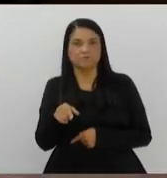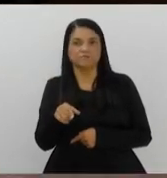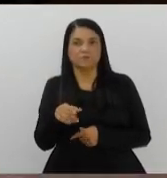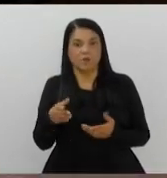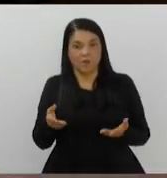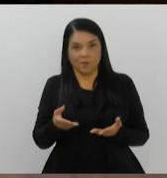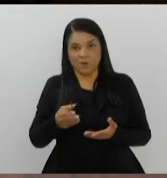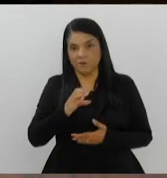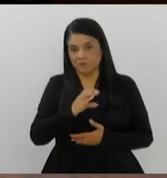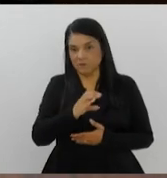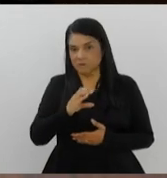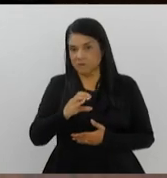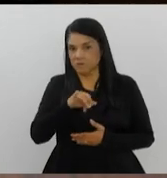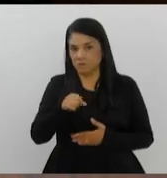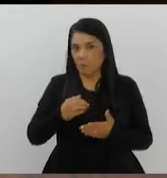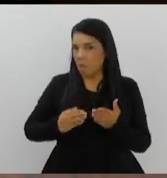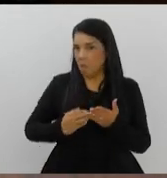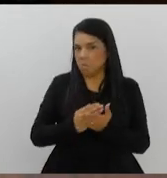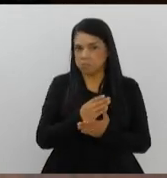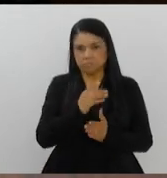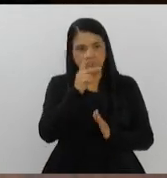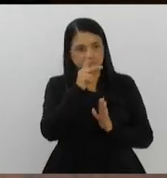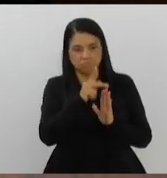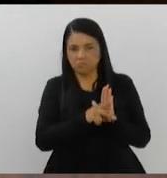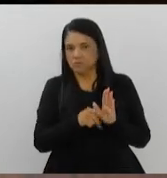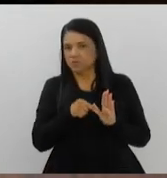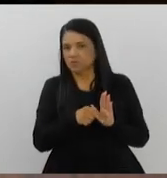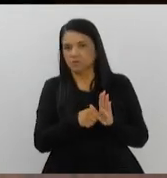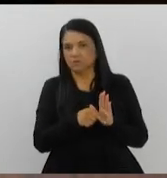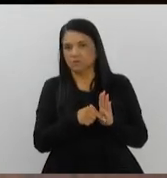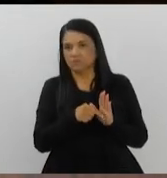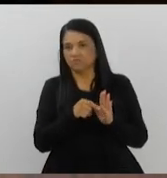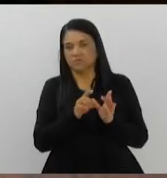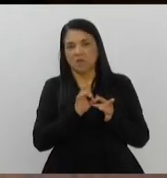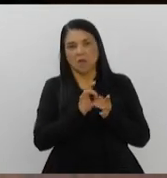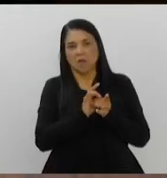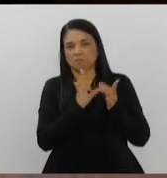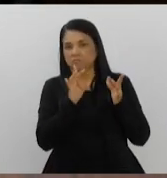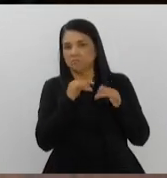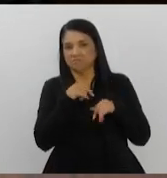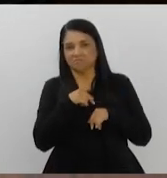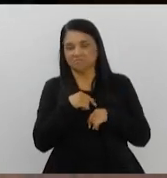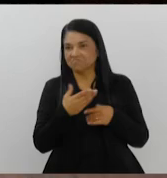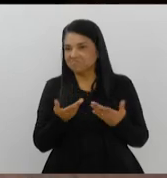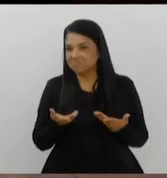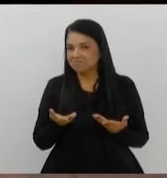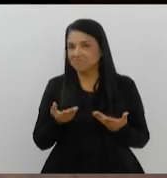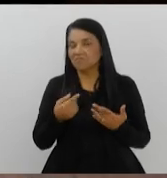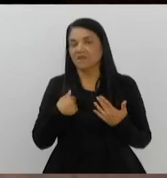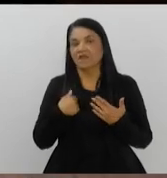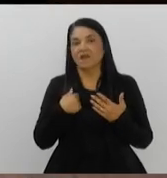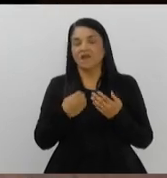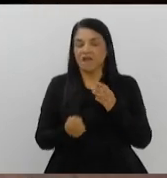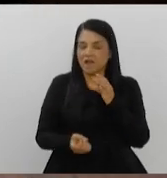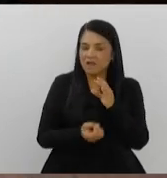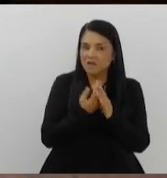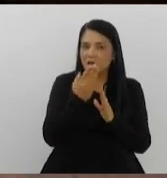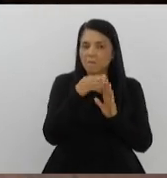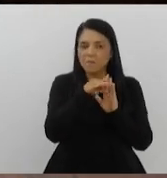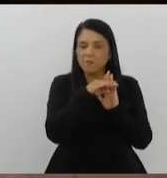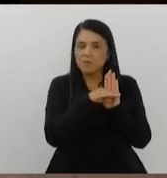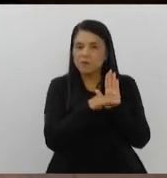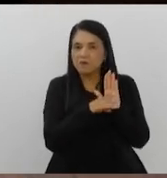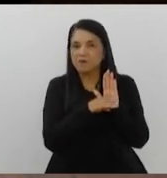agora já não aprova mais projetos assim autorizativos. Né? A gente cria programas. Depois,